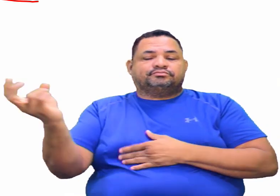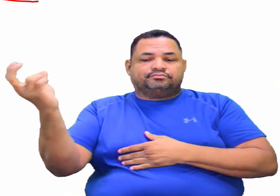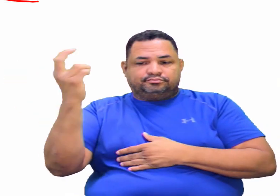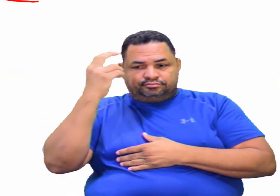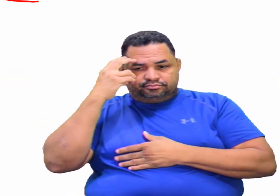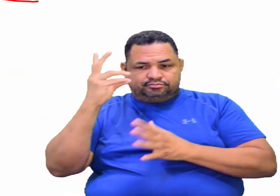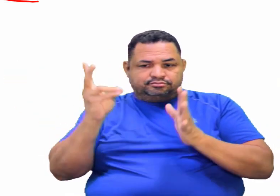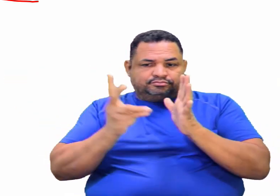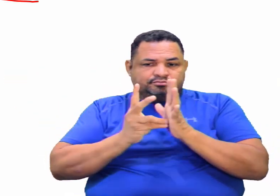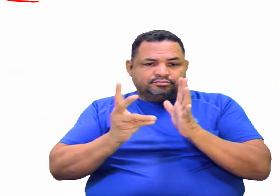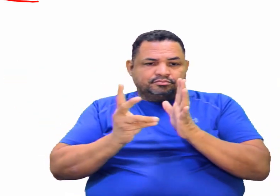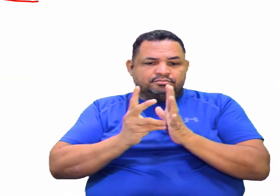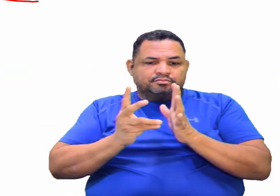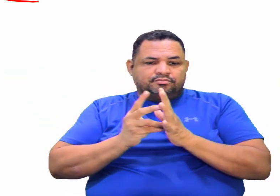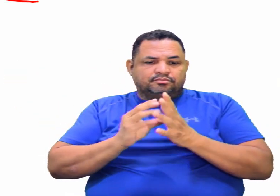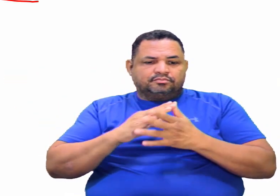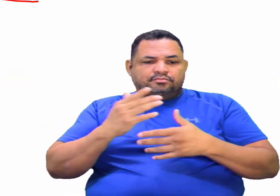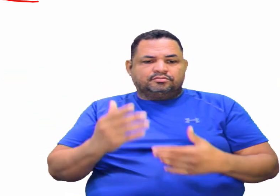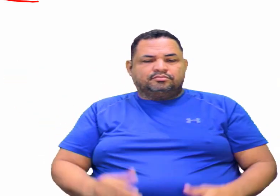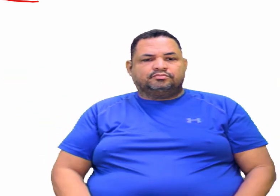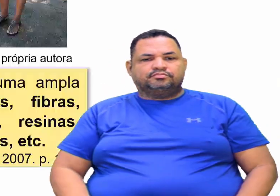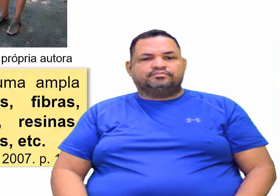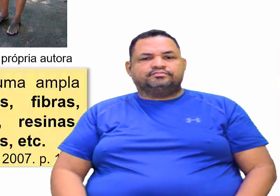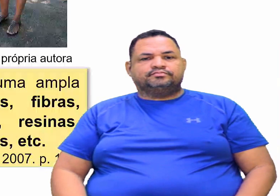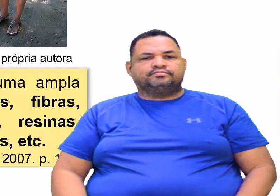cultura indígena de produção.